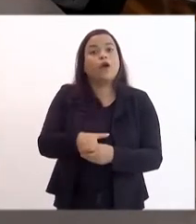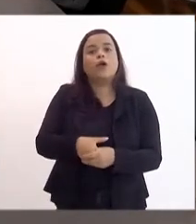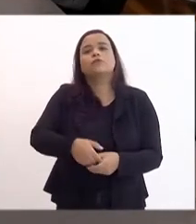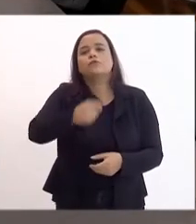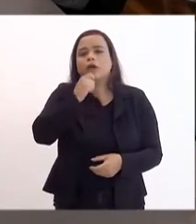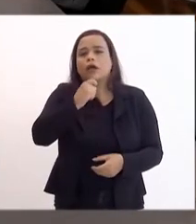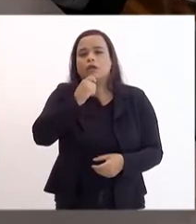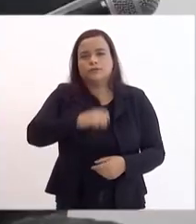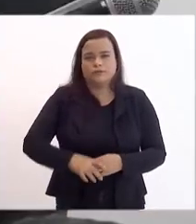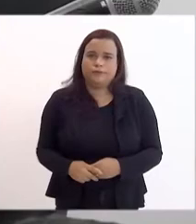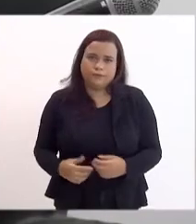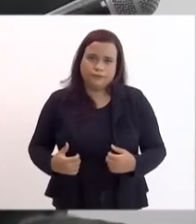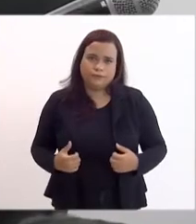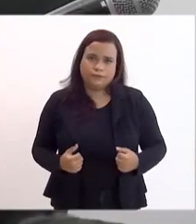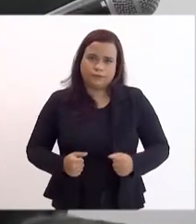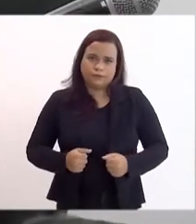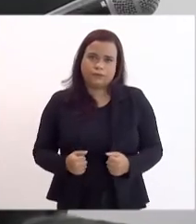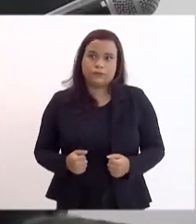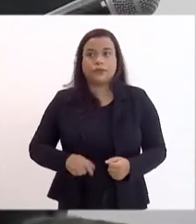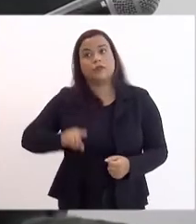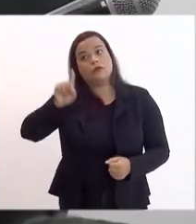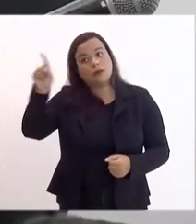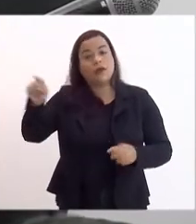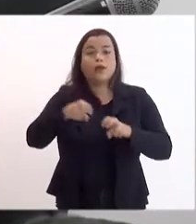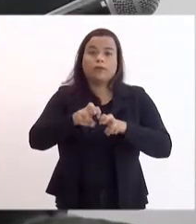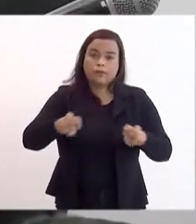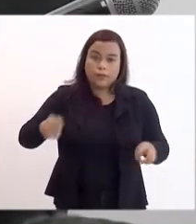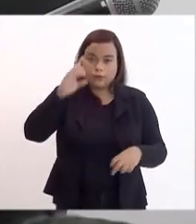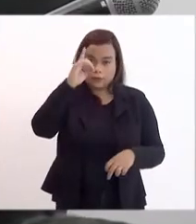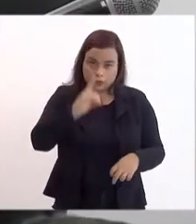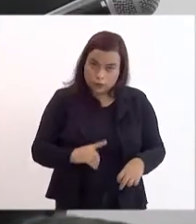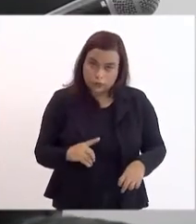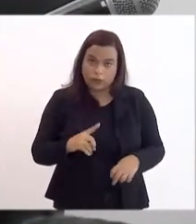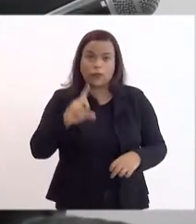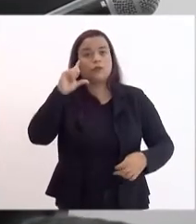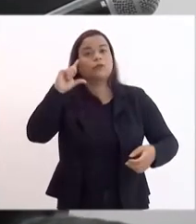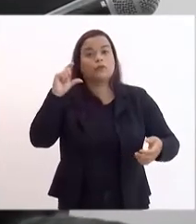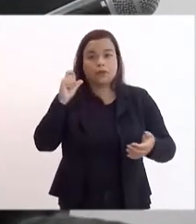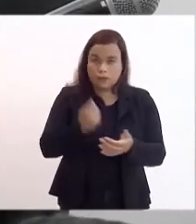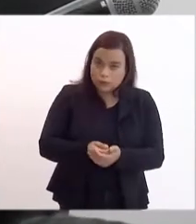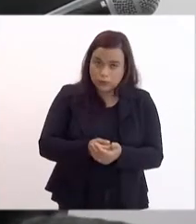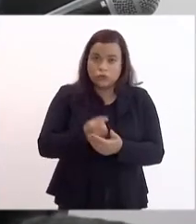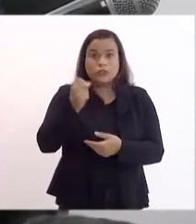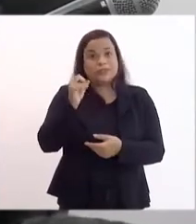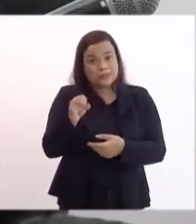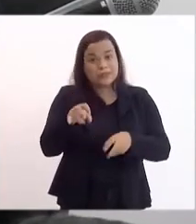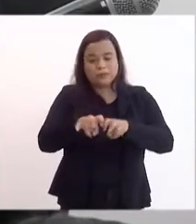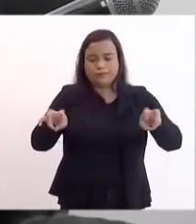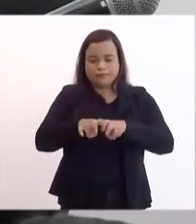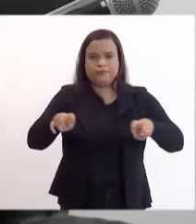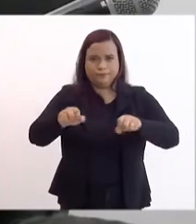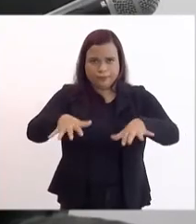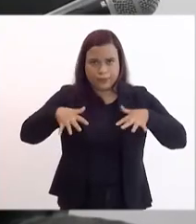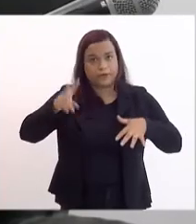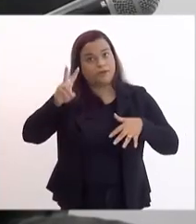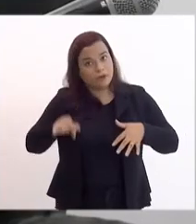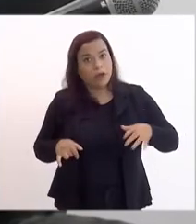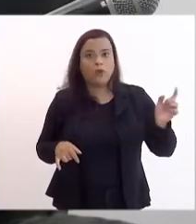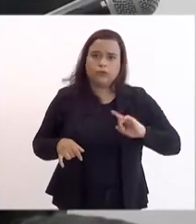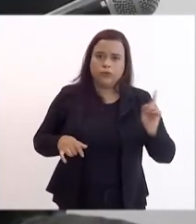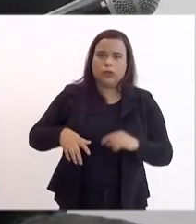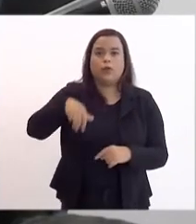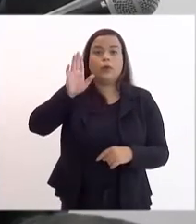sem o voto, para que a mesa diretora decida se coloque em plenário, que pode, quem pauta